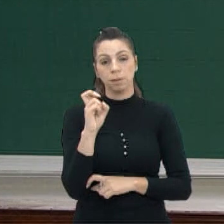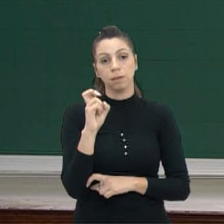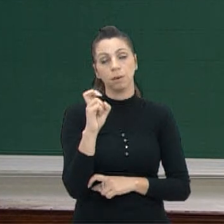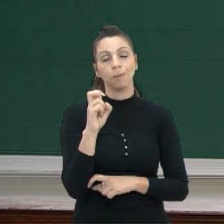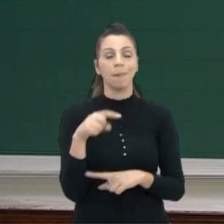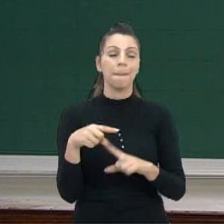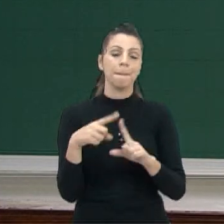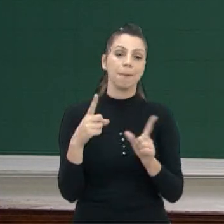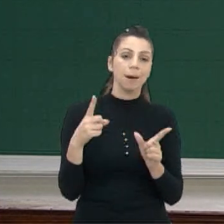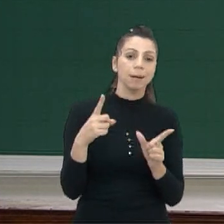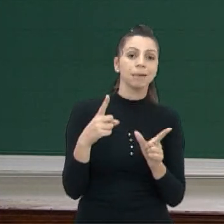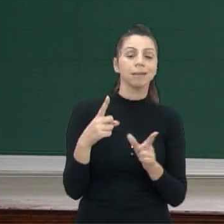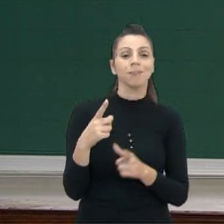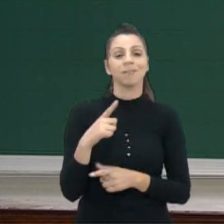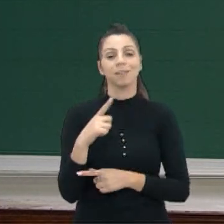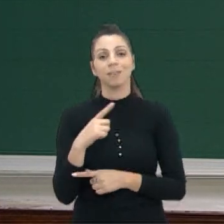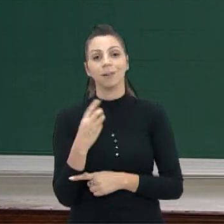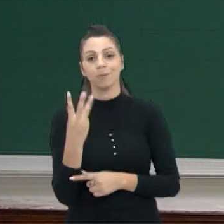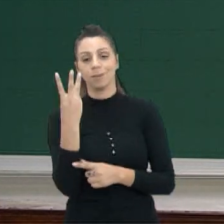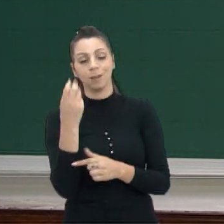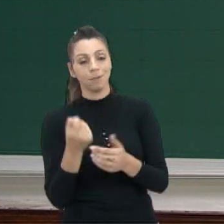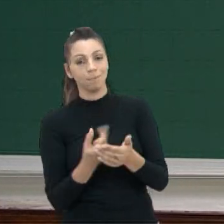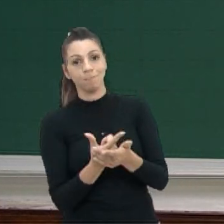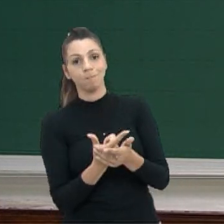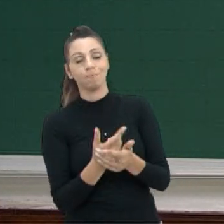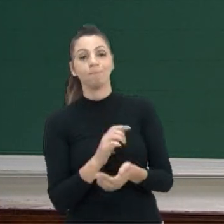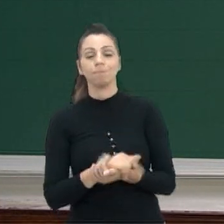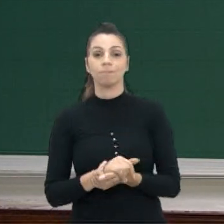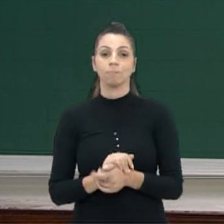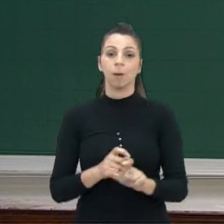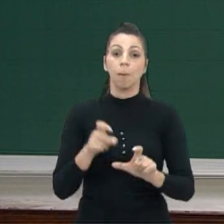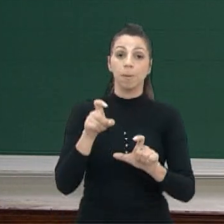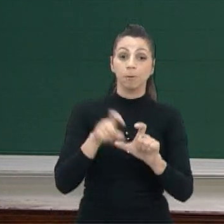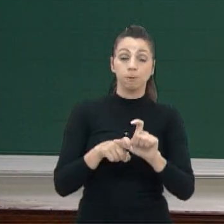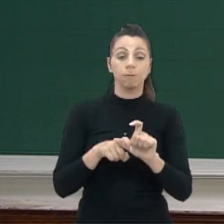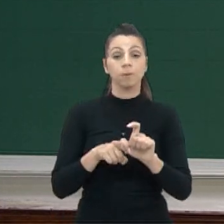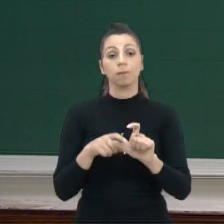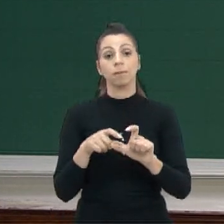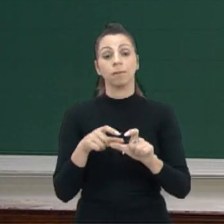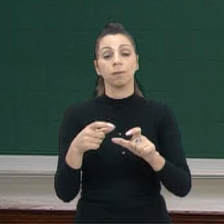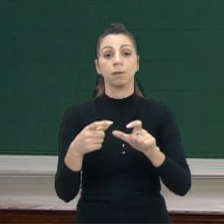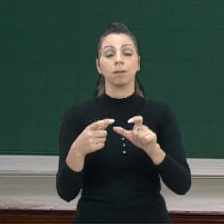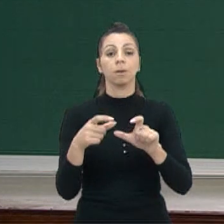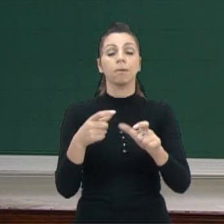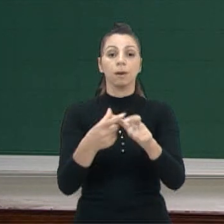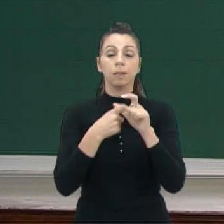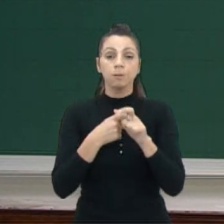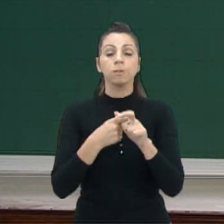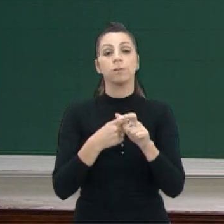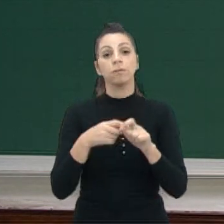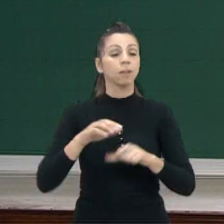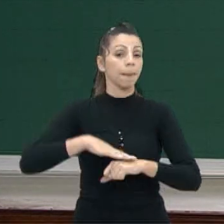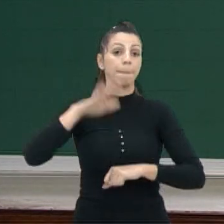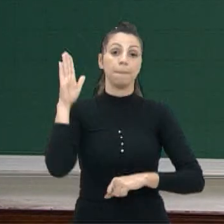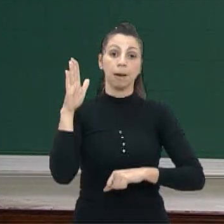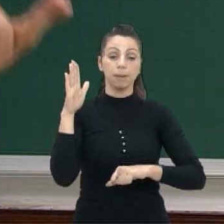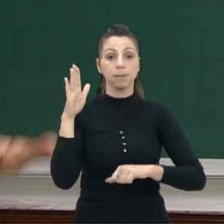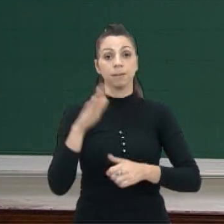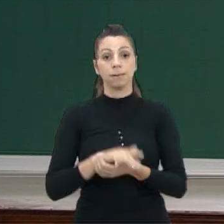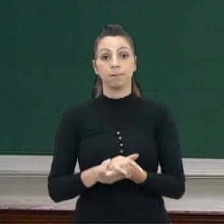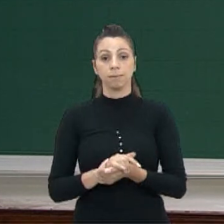3 para pagar. Como a minha dívida é maior que o dinheiro que eu tenho, então eu vou continuar devendo. Vou continuar